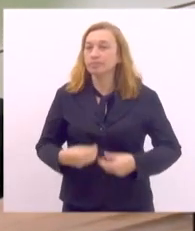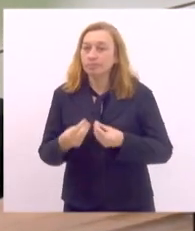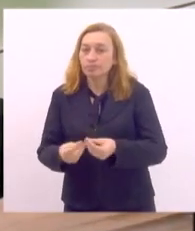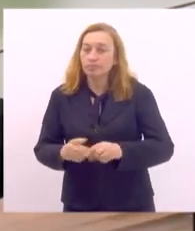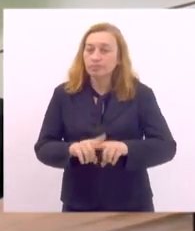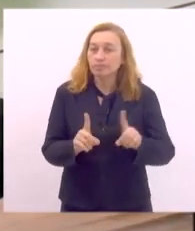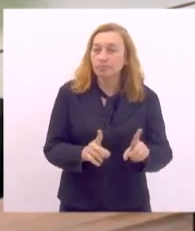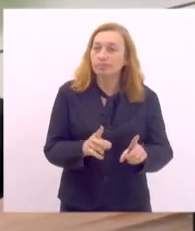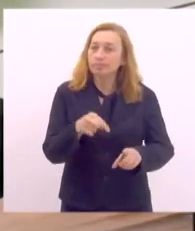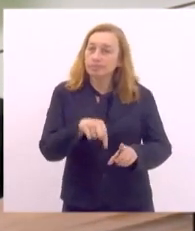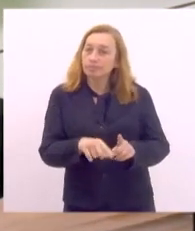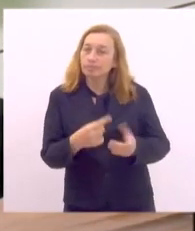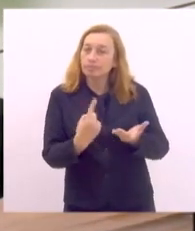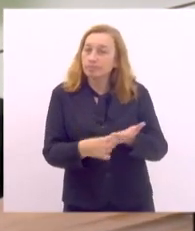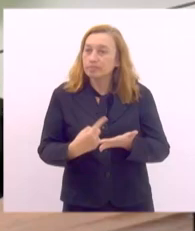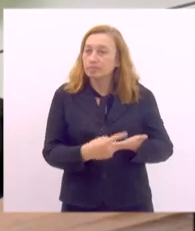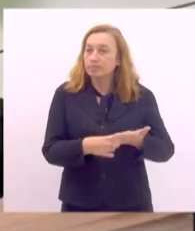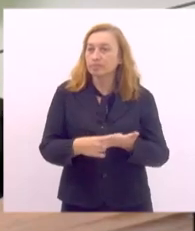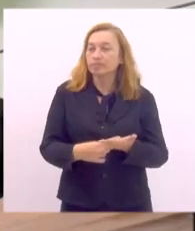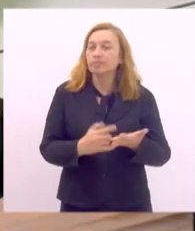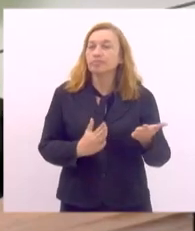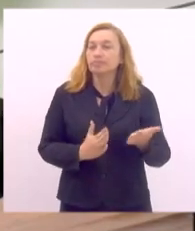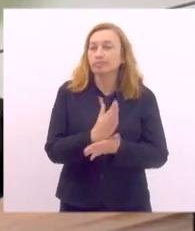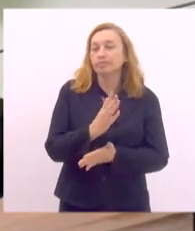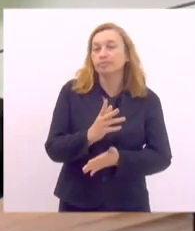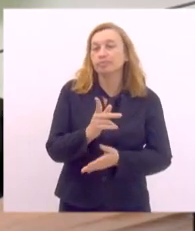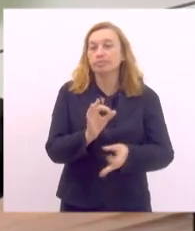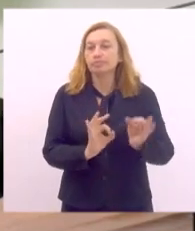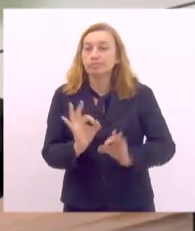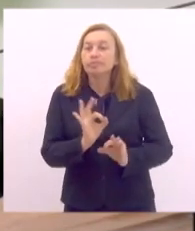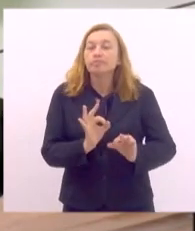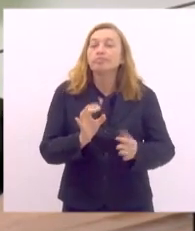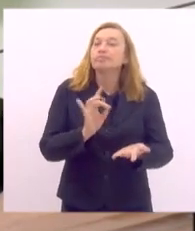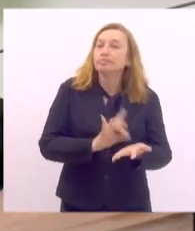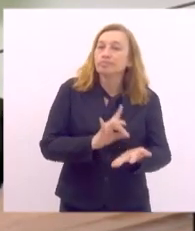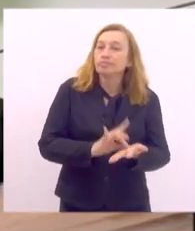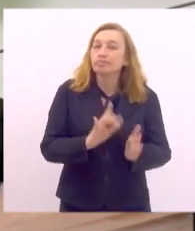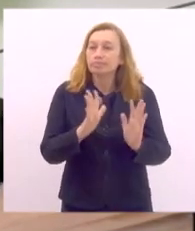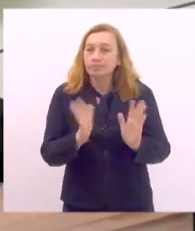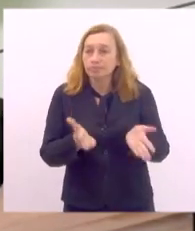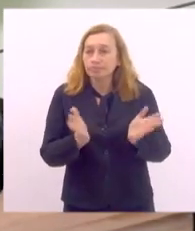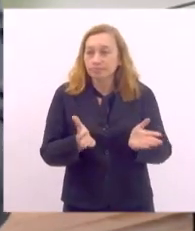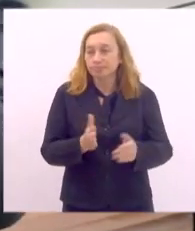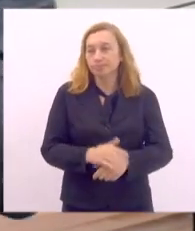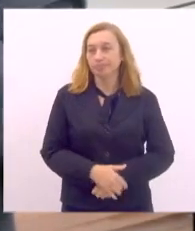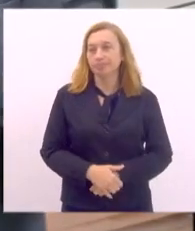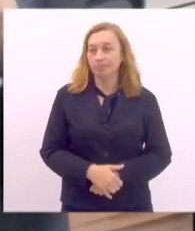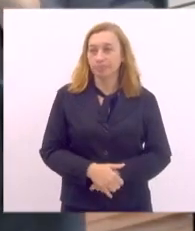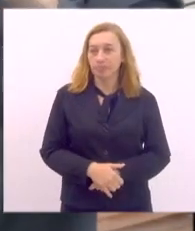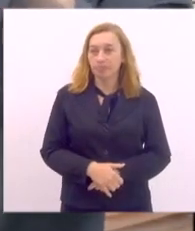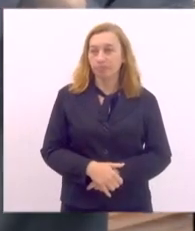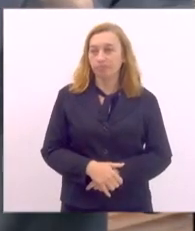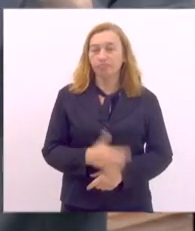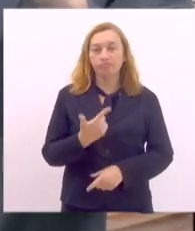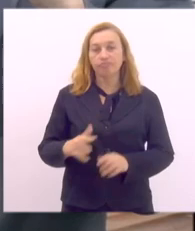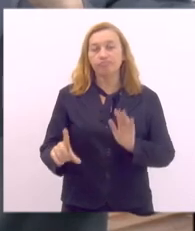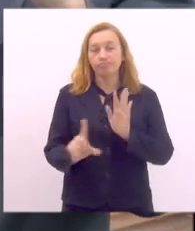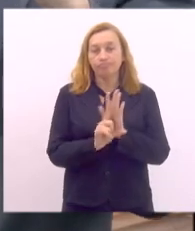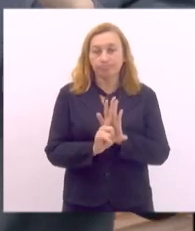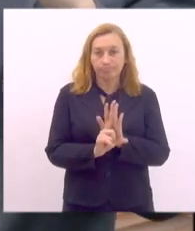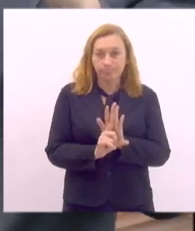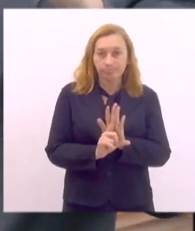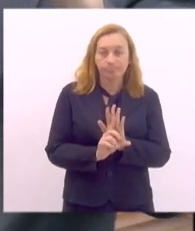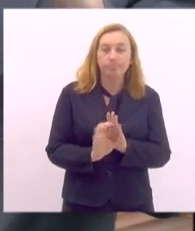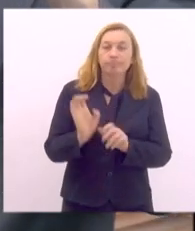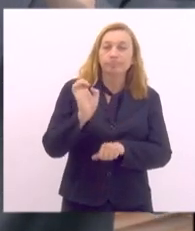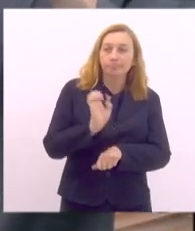justamente acordado que para aprovar programa. E a verdade é que a gente hoje não tem nenhuma legislação